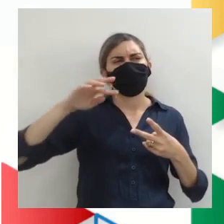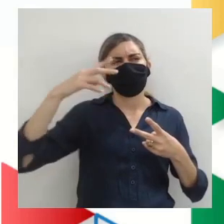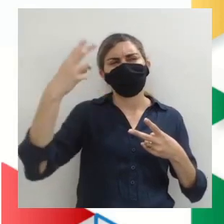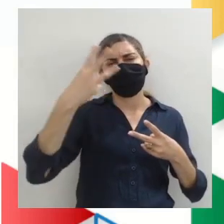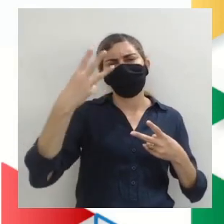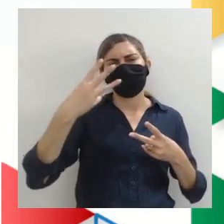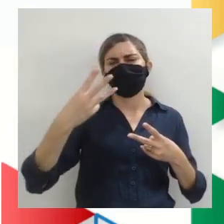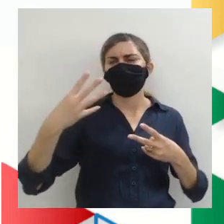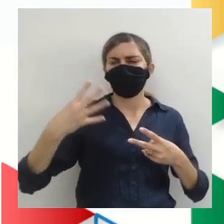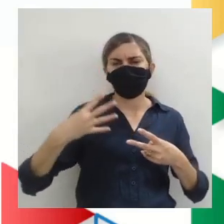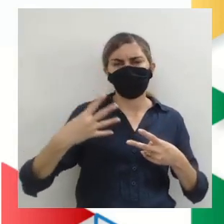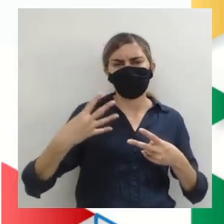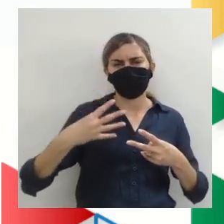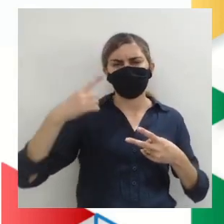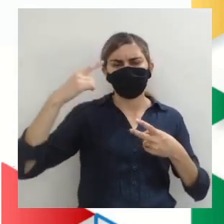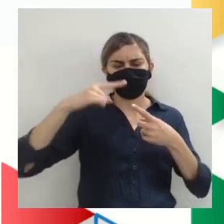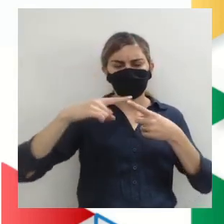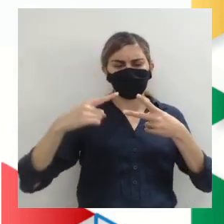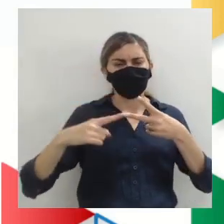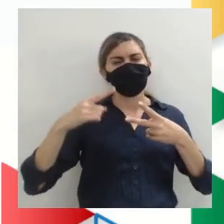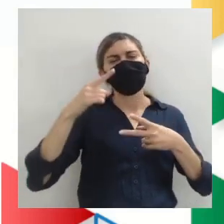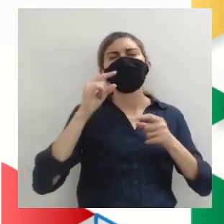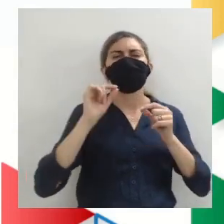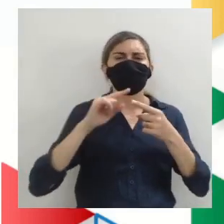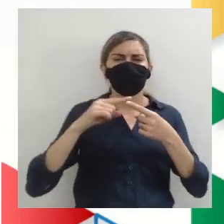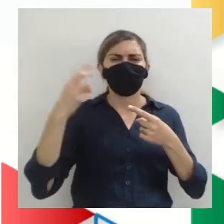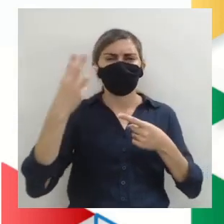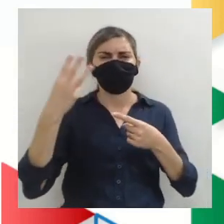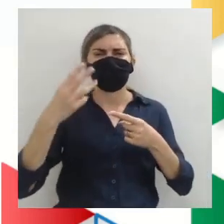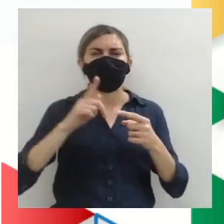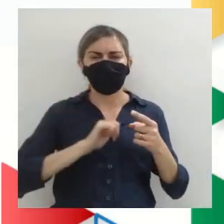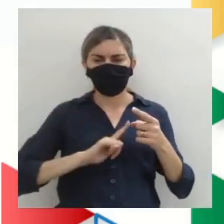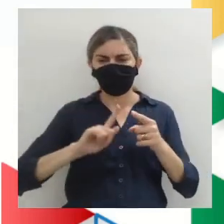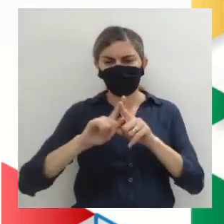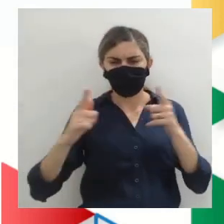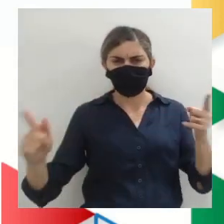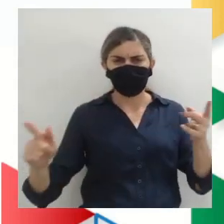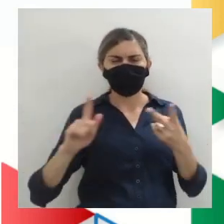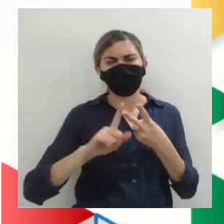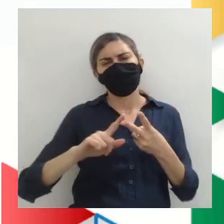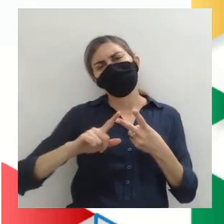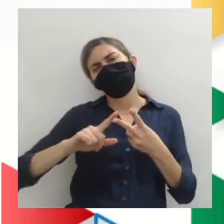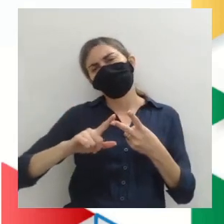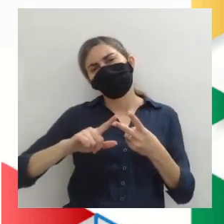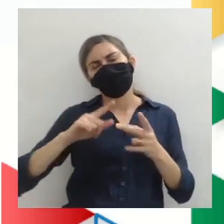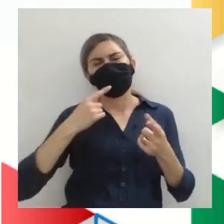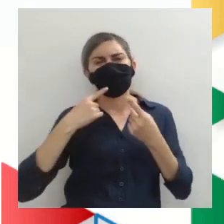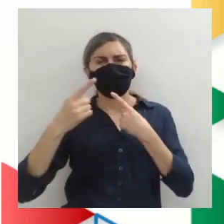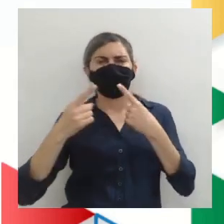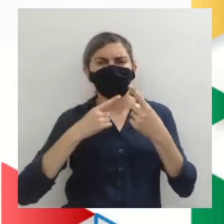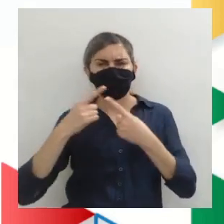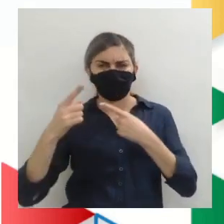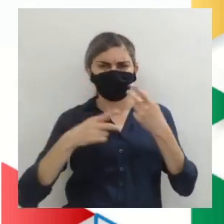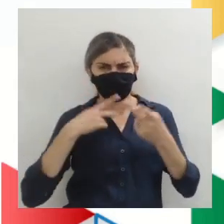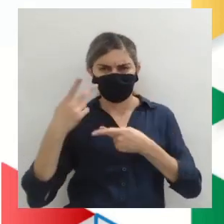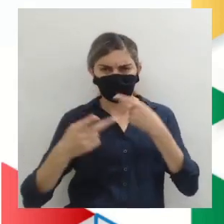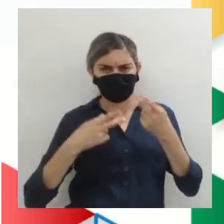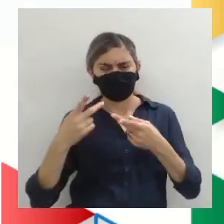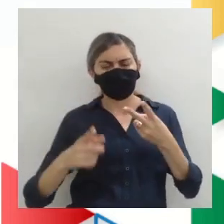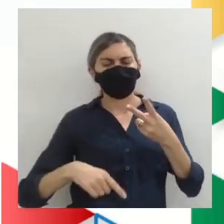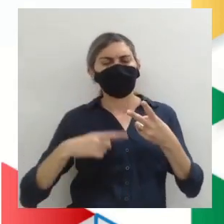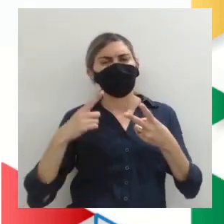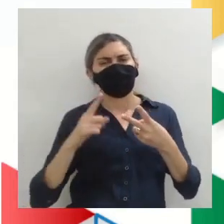trivium, 3, não é? Então o que é o trivium? Gramática, retórica e dialética. Aí